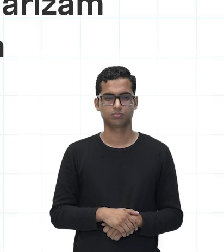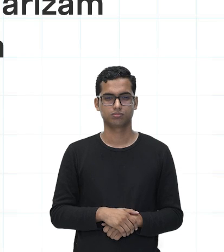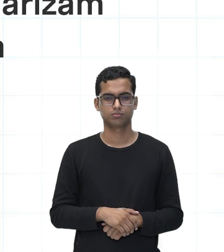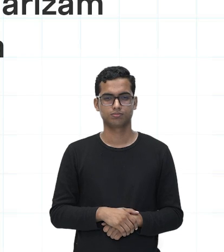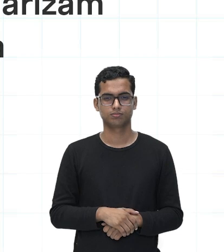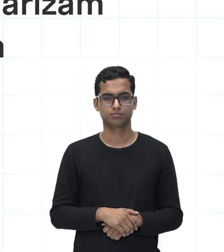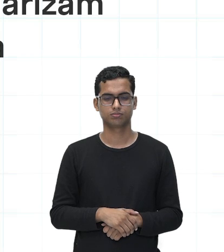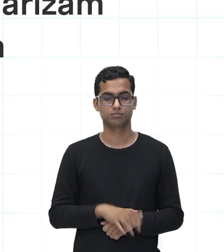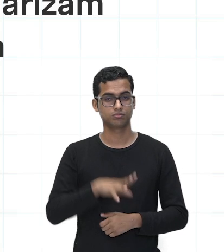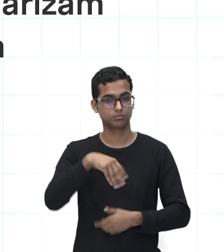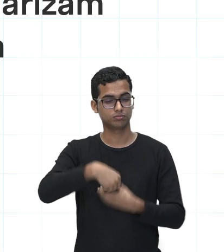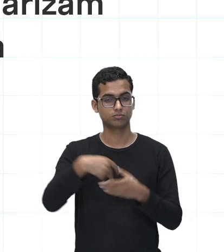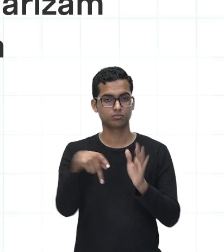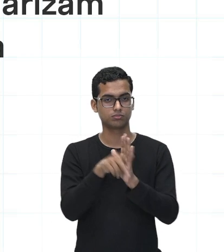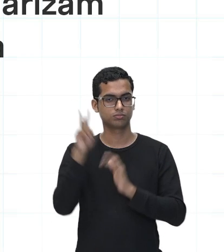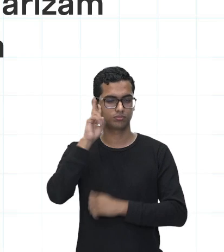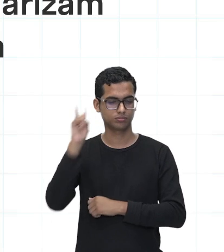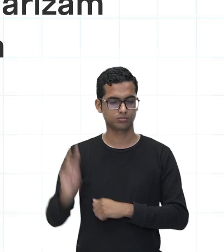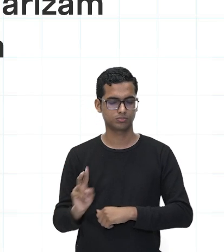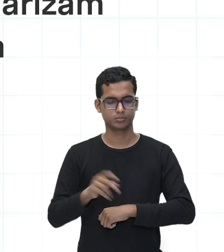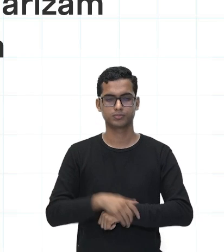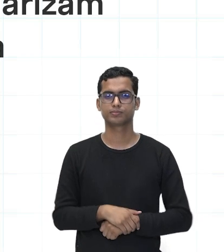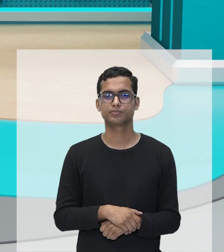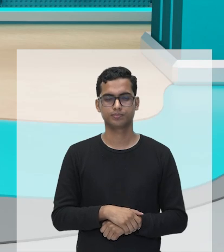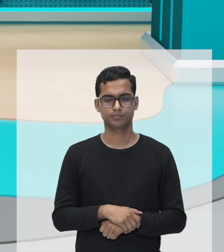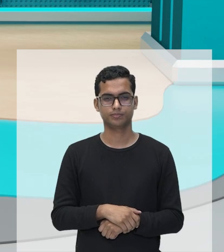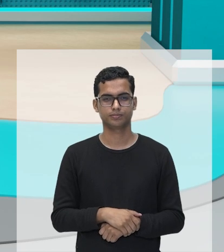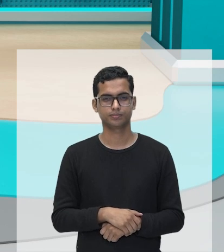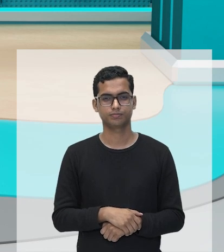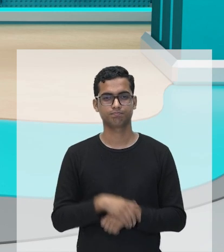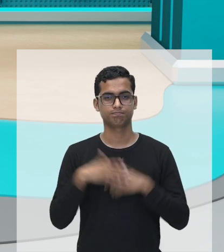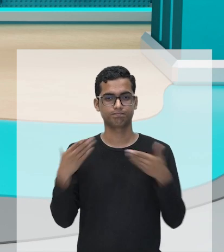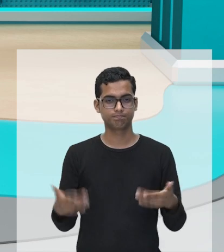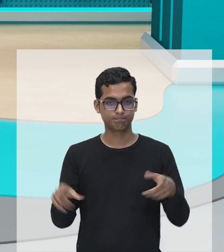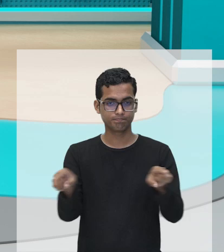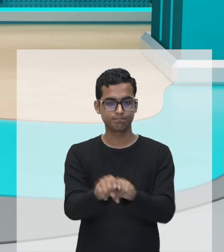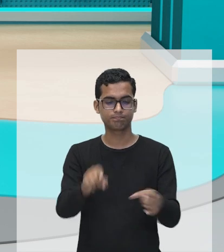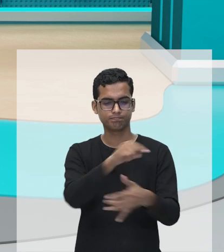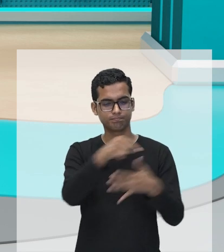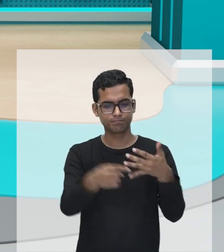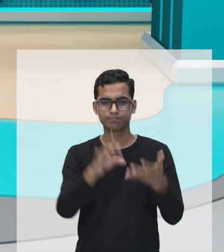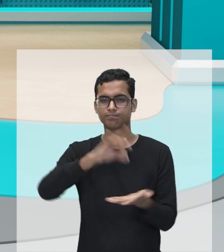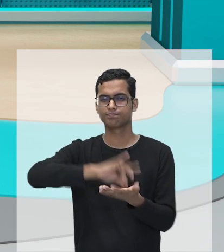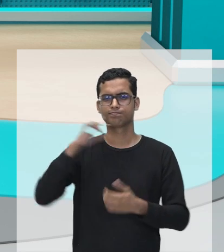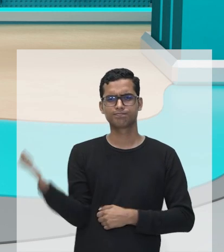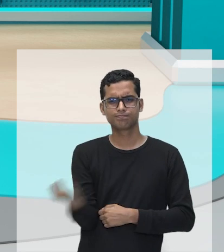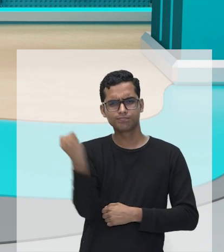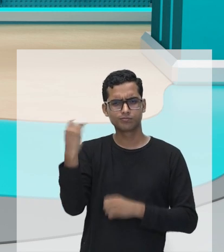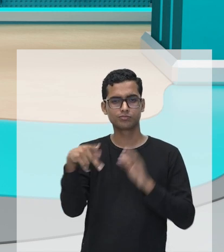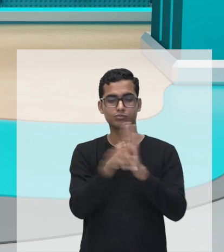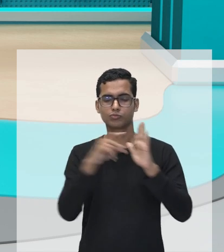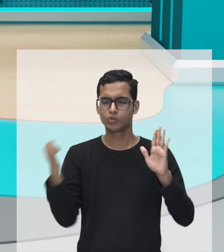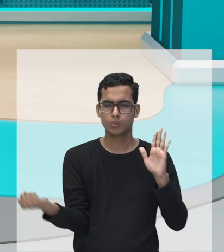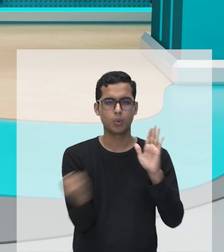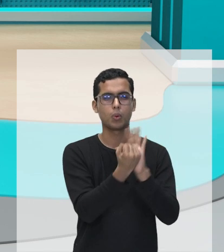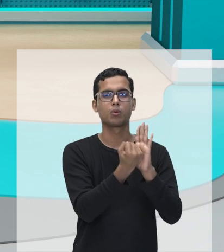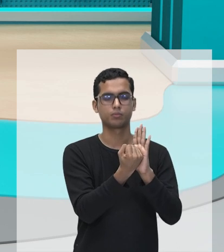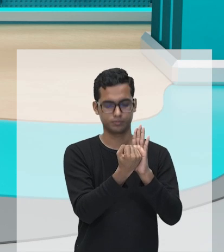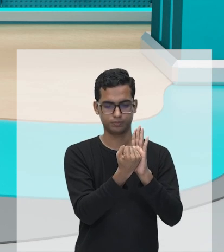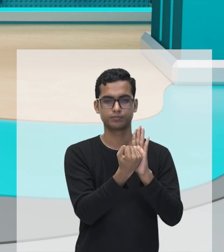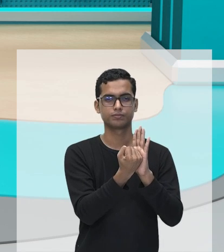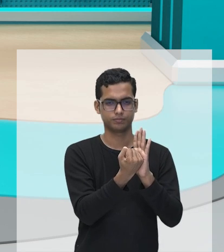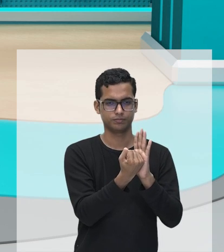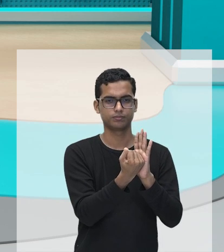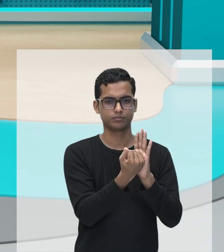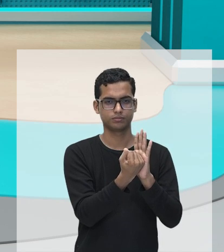a história daquela população. Então, é essa a importância dos patrimônios tombados,